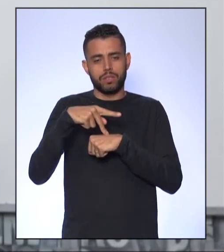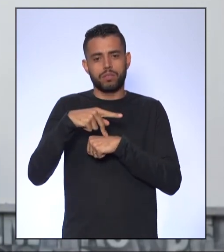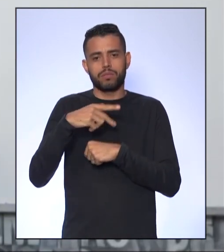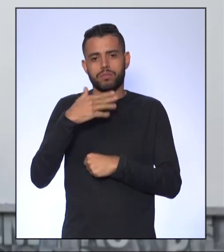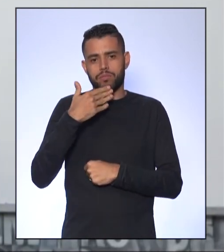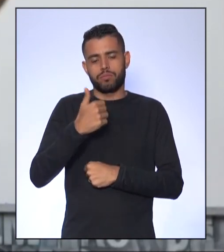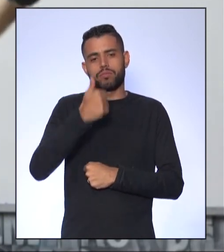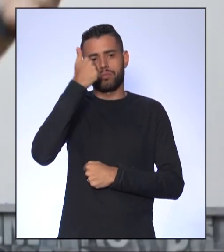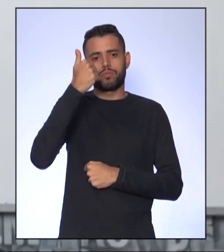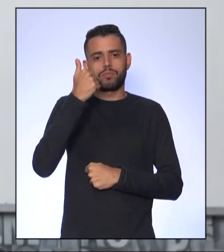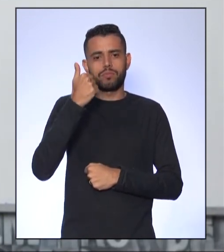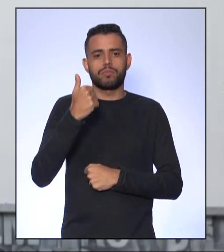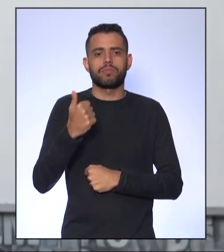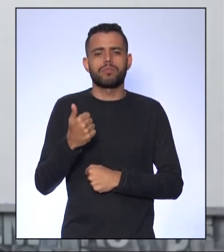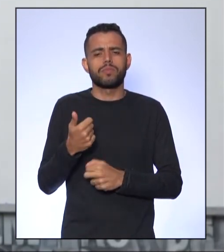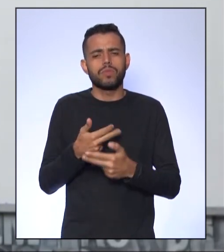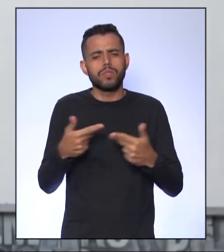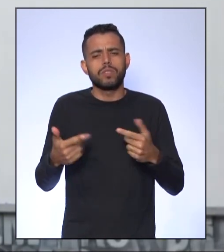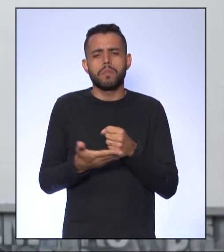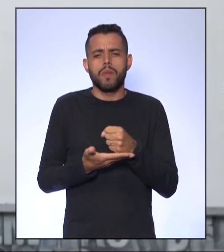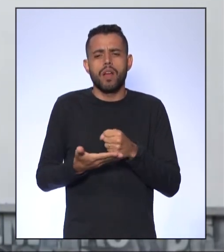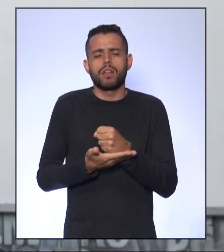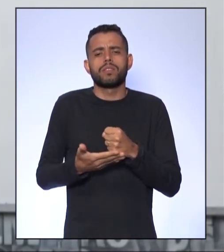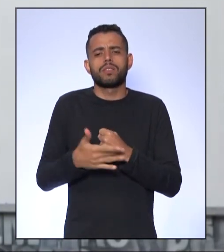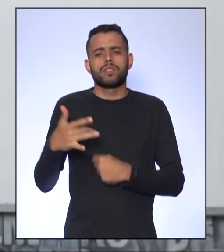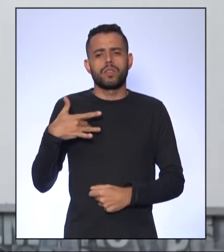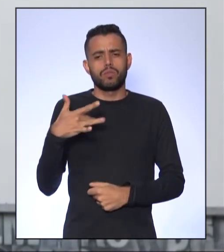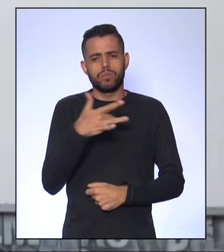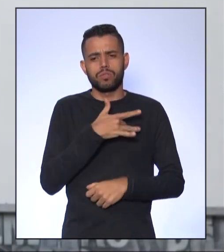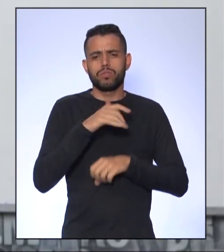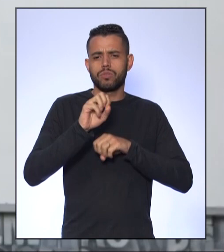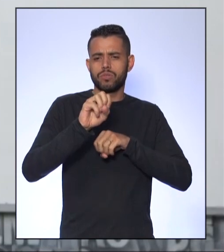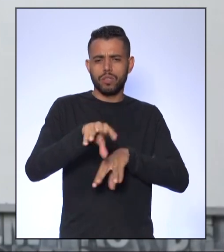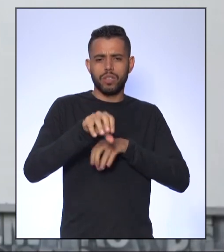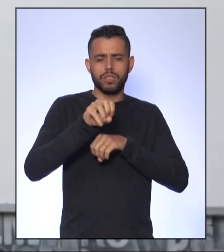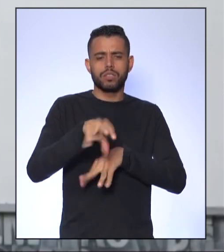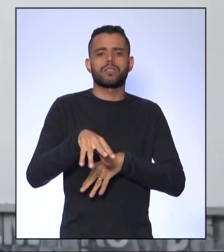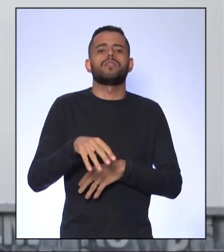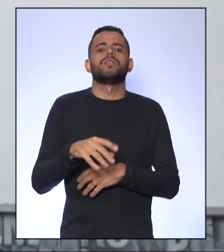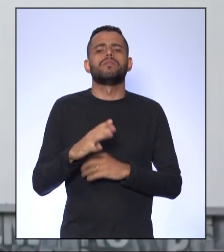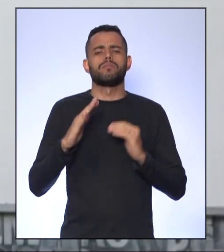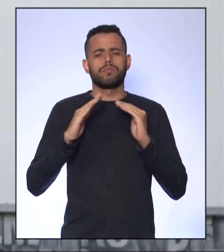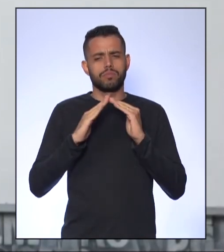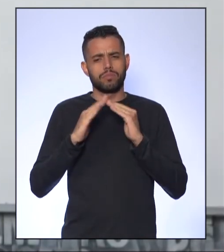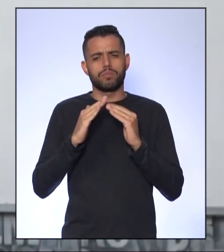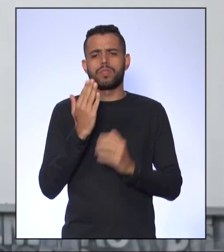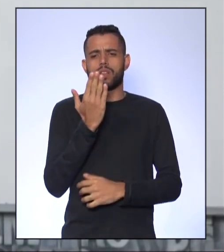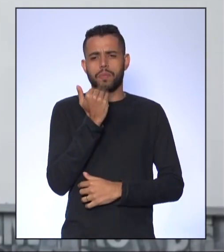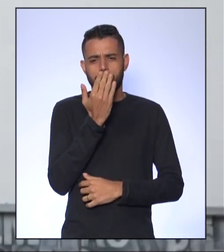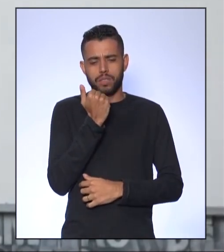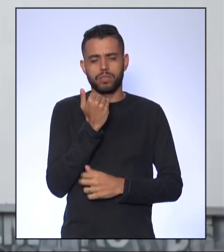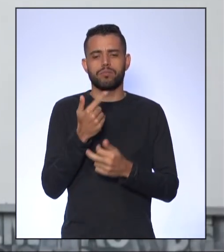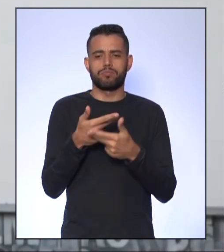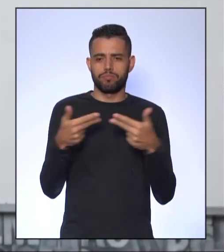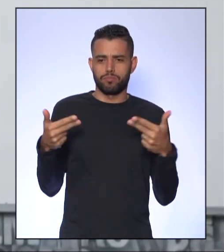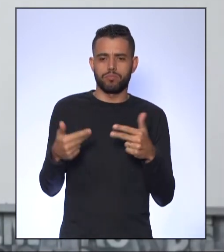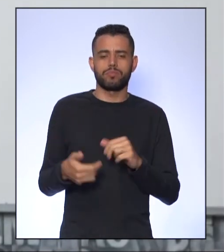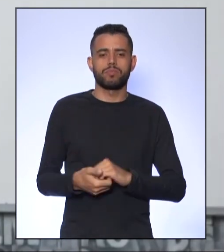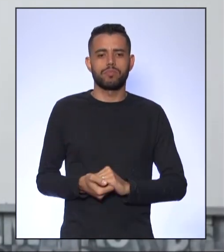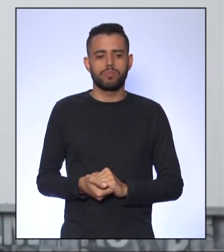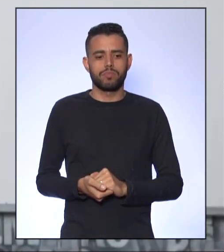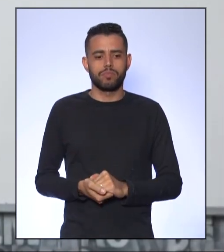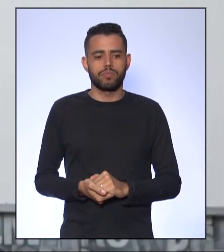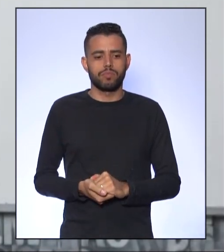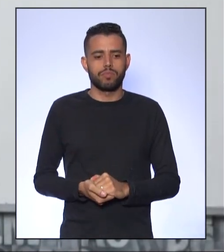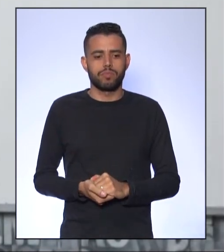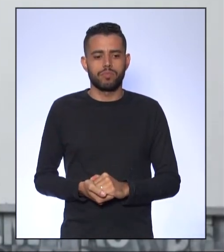para garantir os bens básicos, né? Saúde, educação, transporte, moradia, alimentação, e assim se vai. Mais uma pergunta